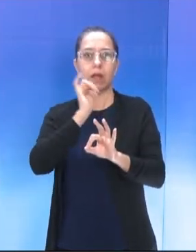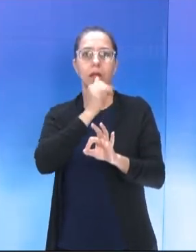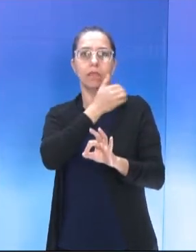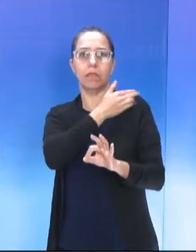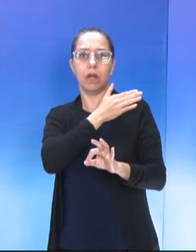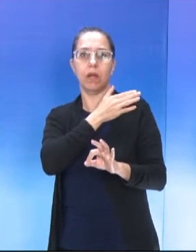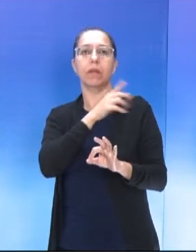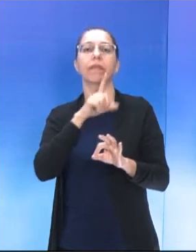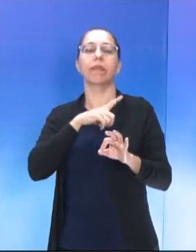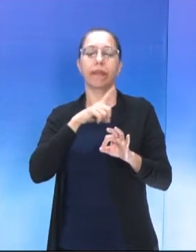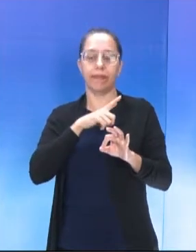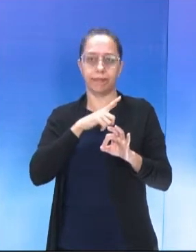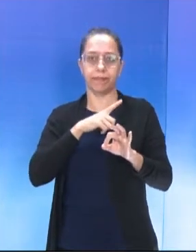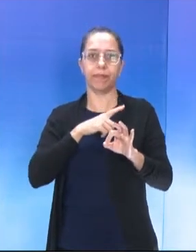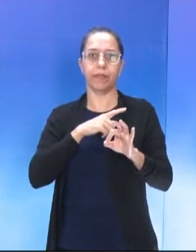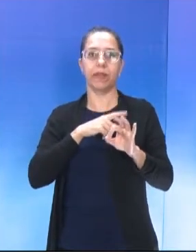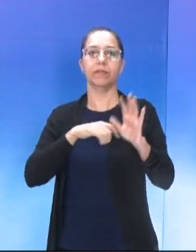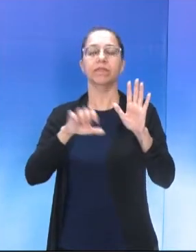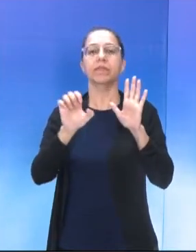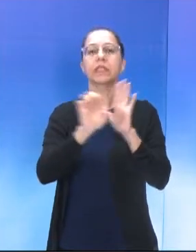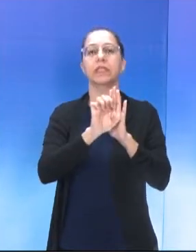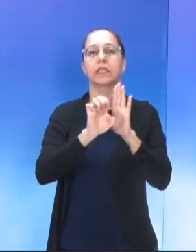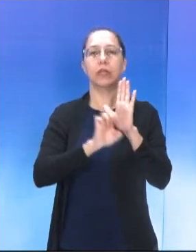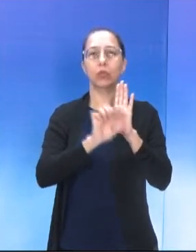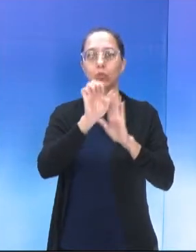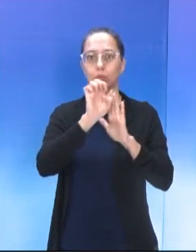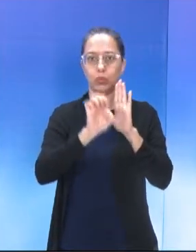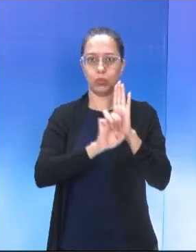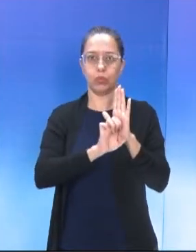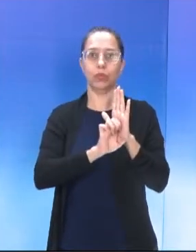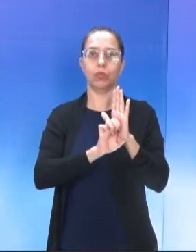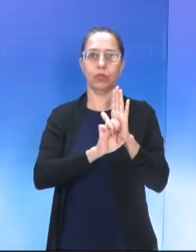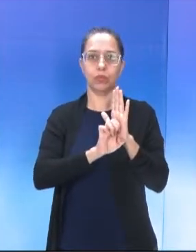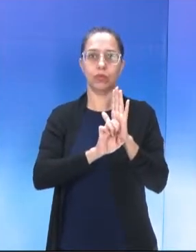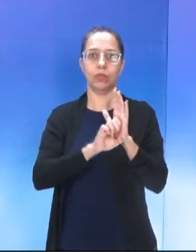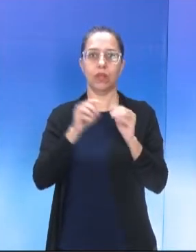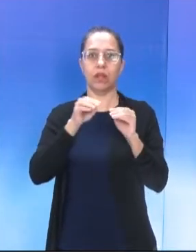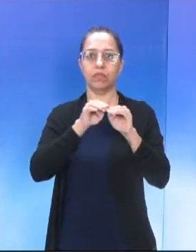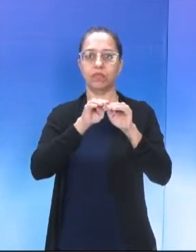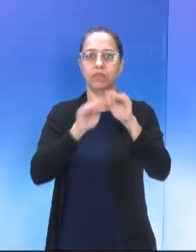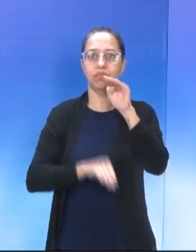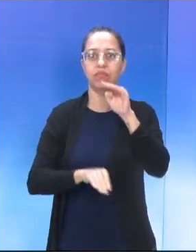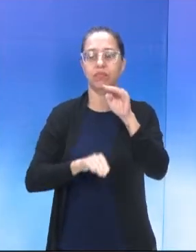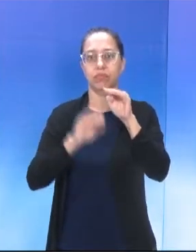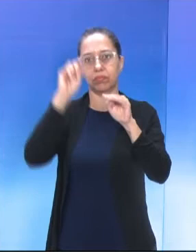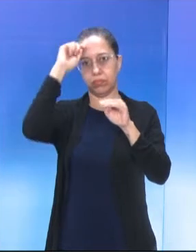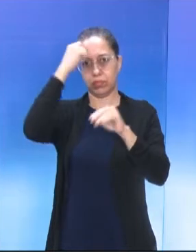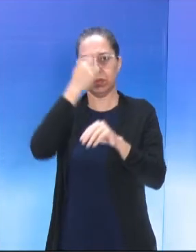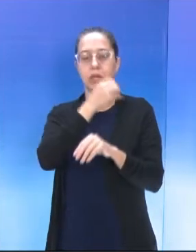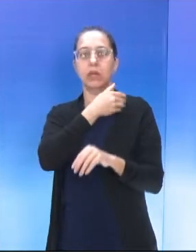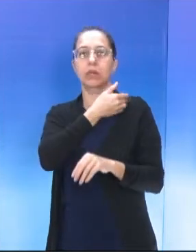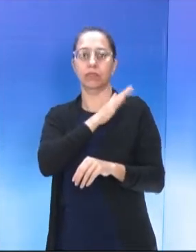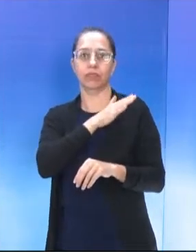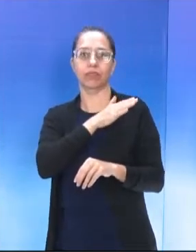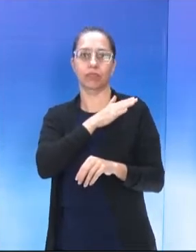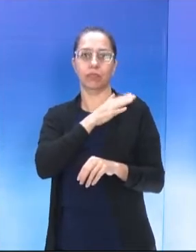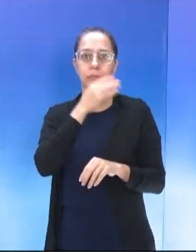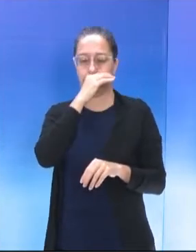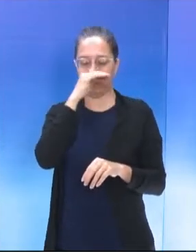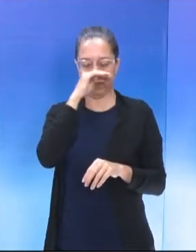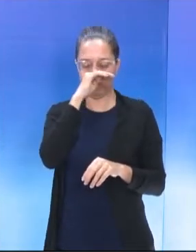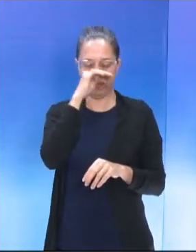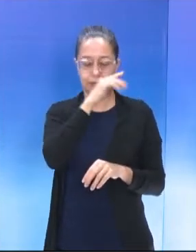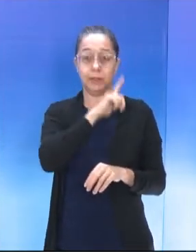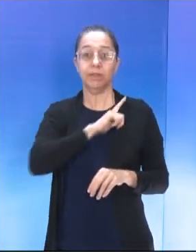da Desigualdade Social, da Desigualdade Racial. É uma lei que você, candidato, precisava dar uma lida lá, ok? Então o